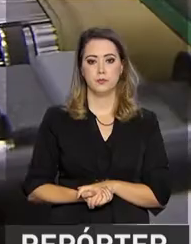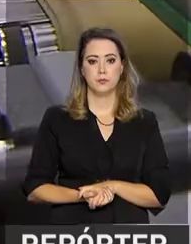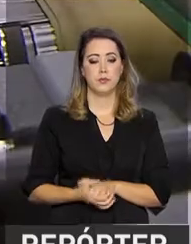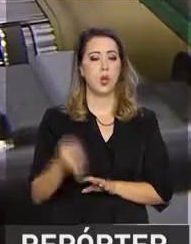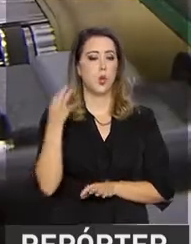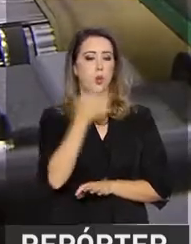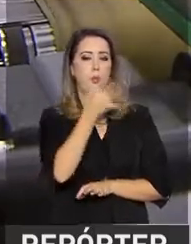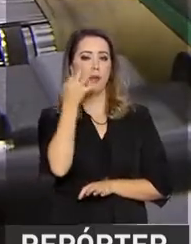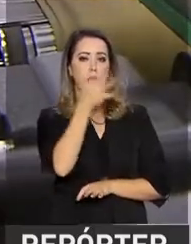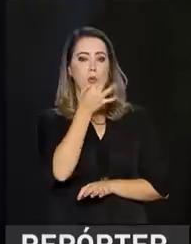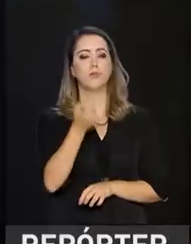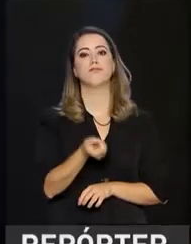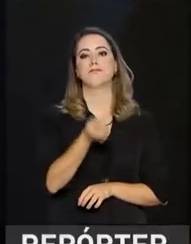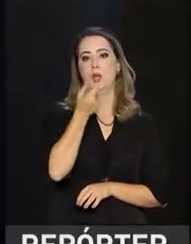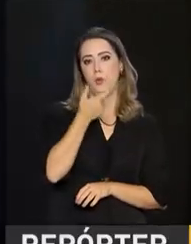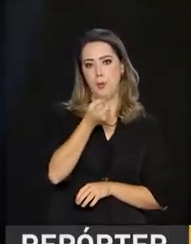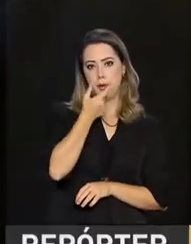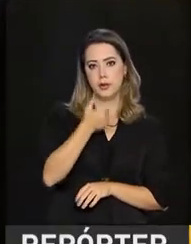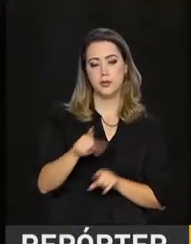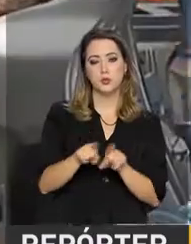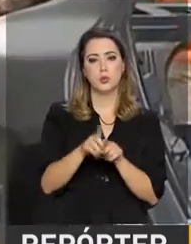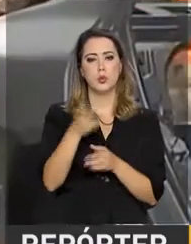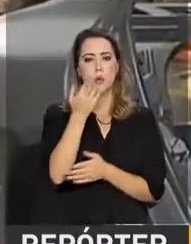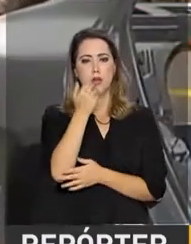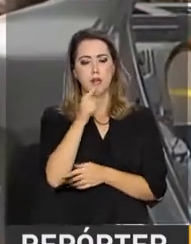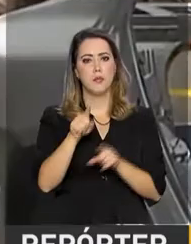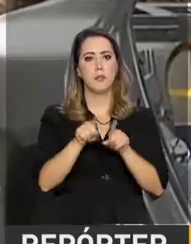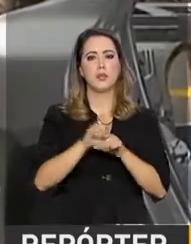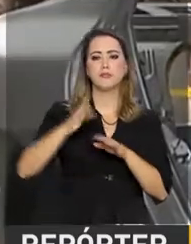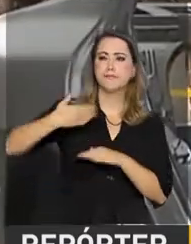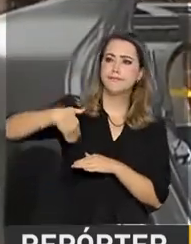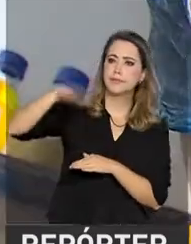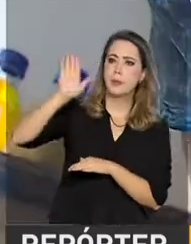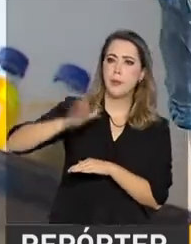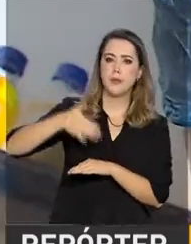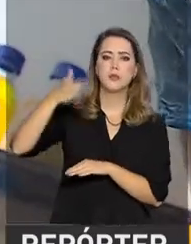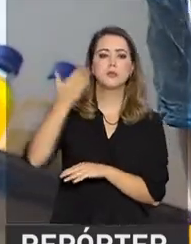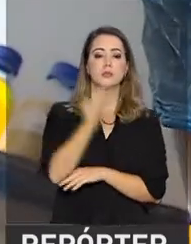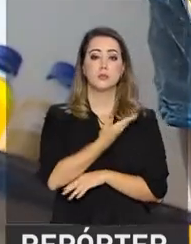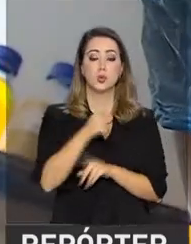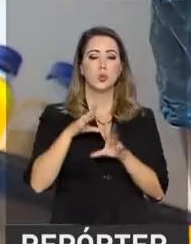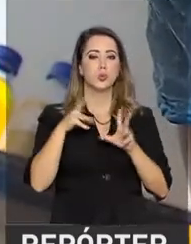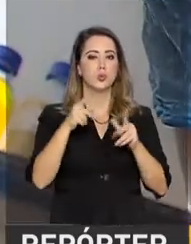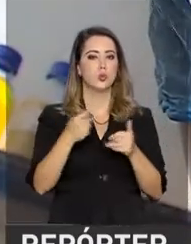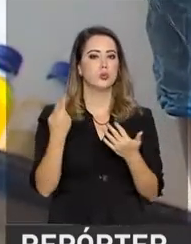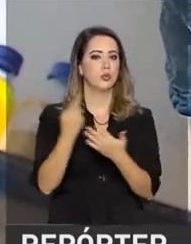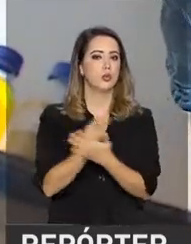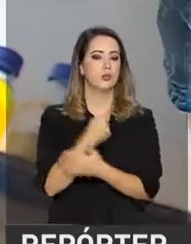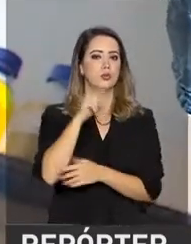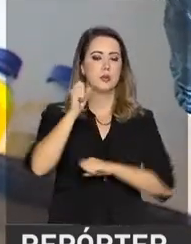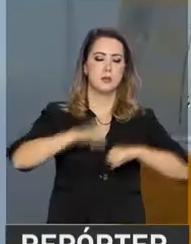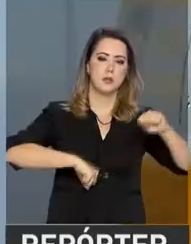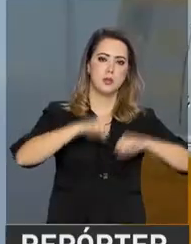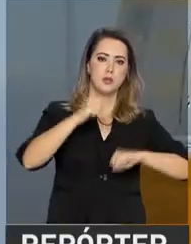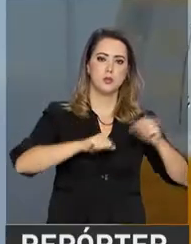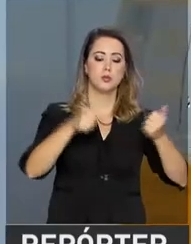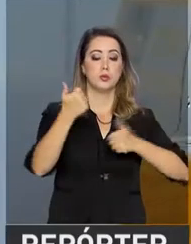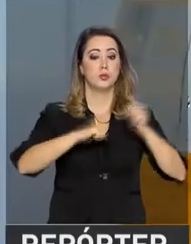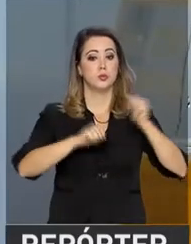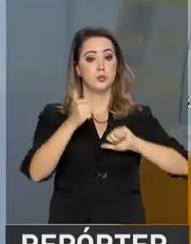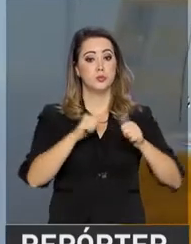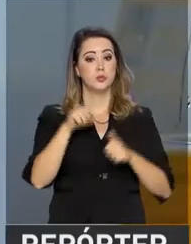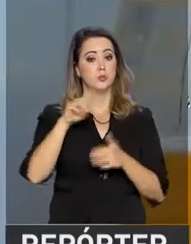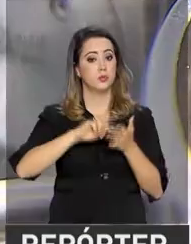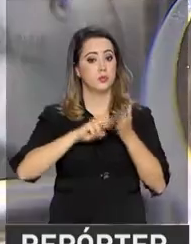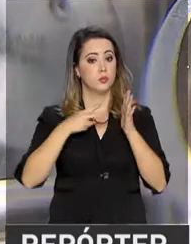batom ao remédio do alimento à mesa a pintura dos automóveis tudo passa pela indústria química setor que